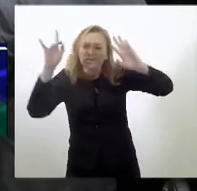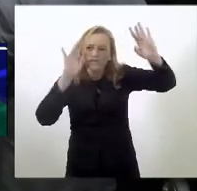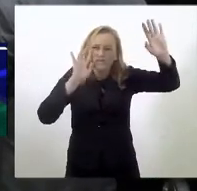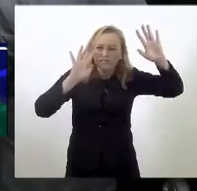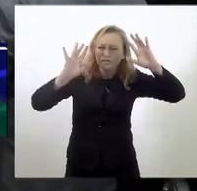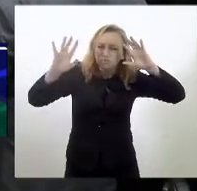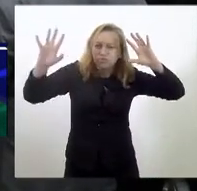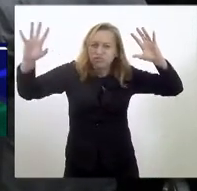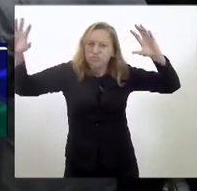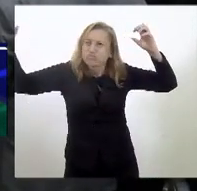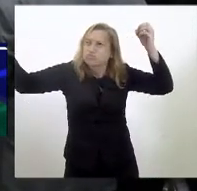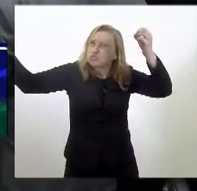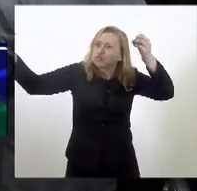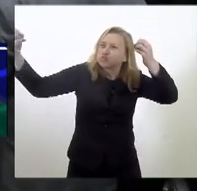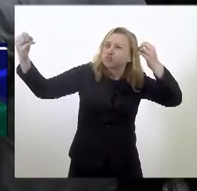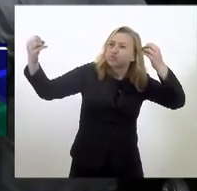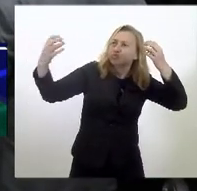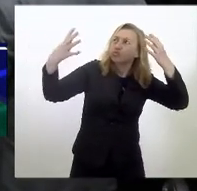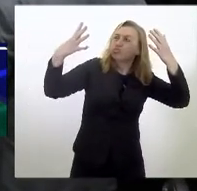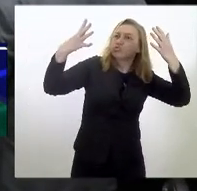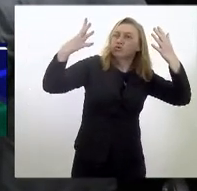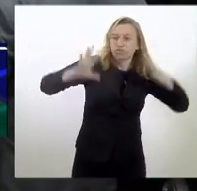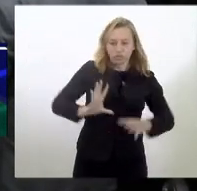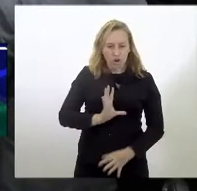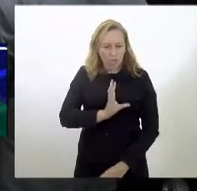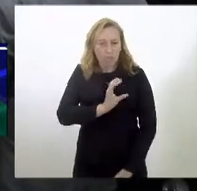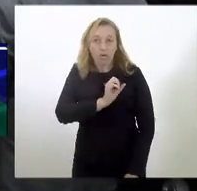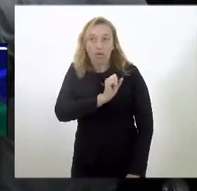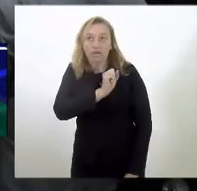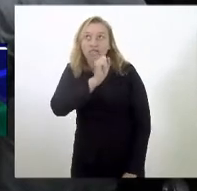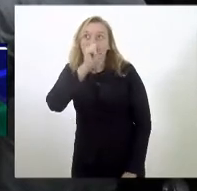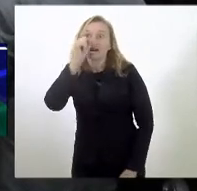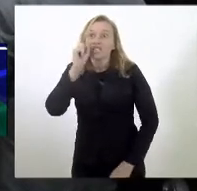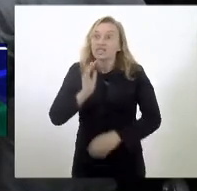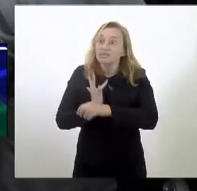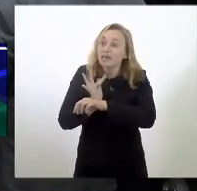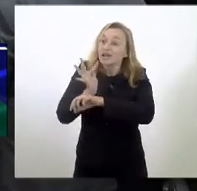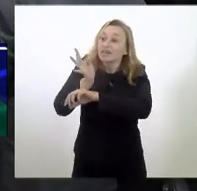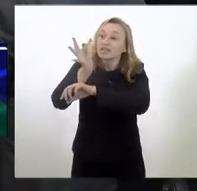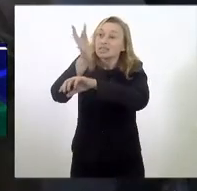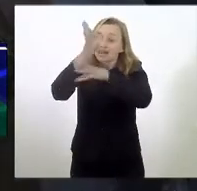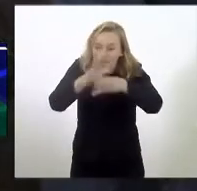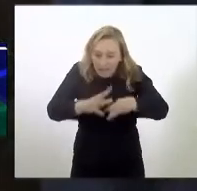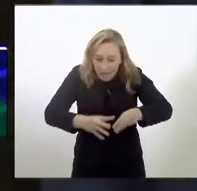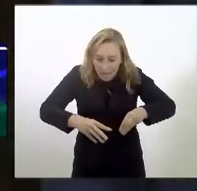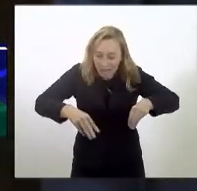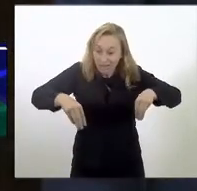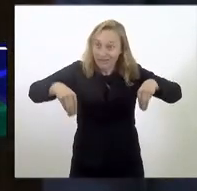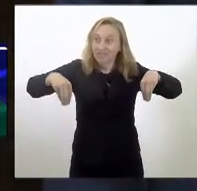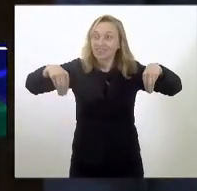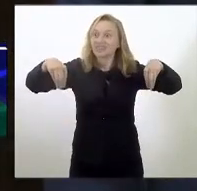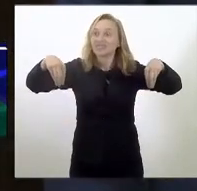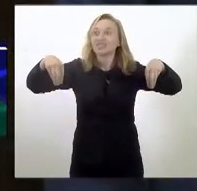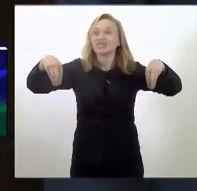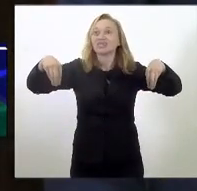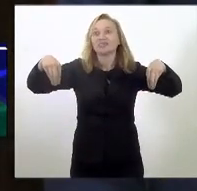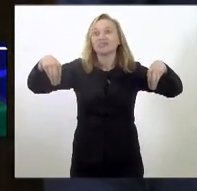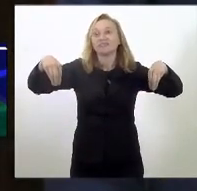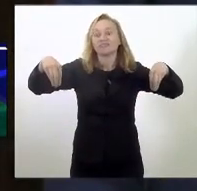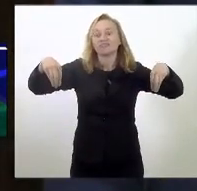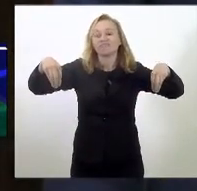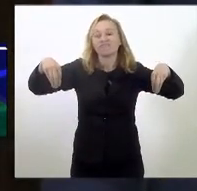raio vívido de amor e de esperança, a terra